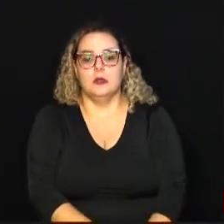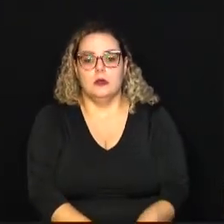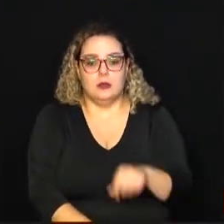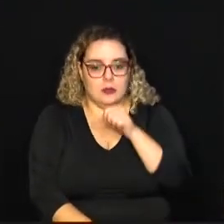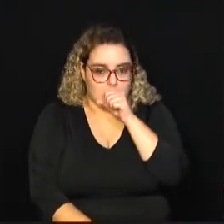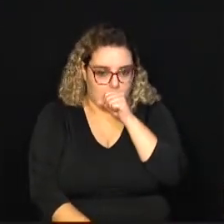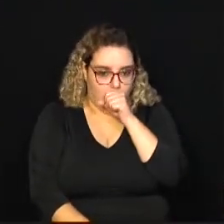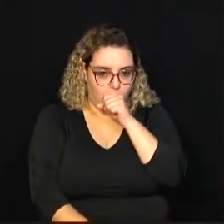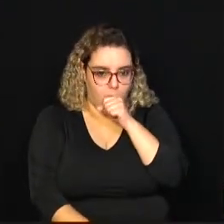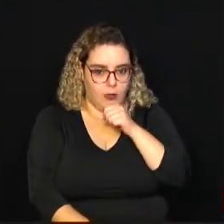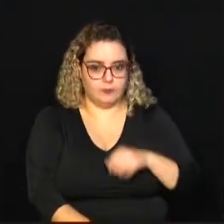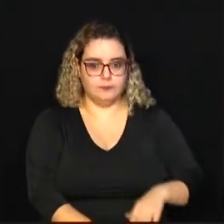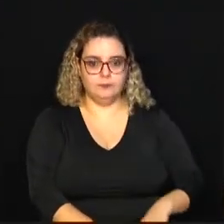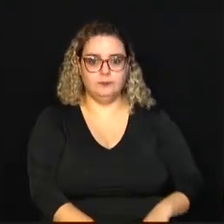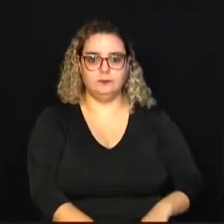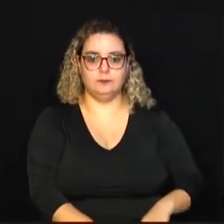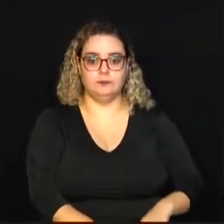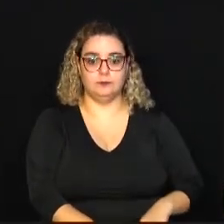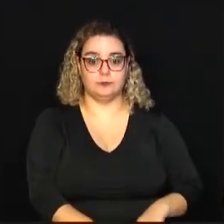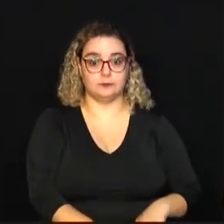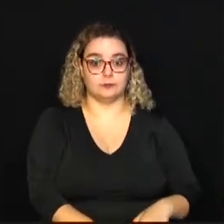resolver?